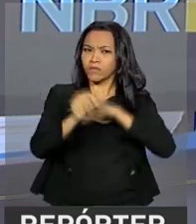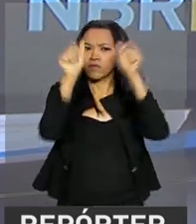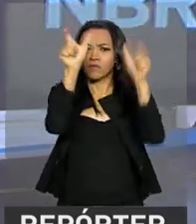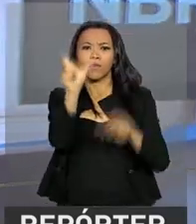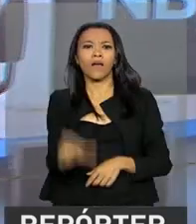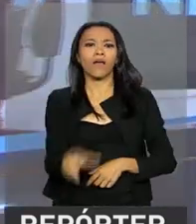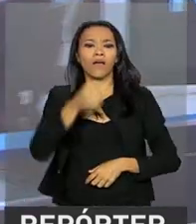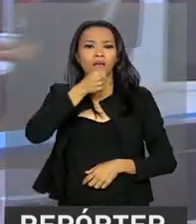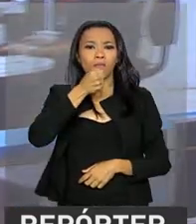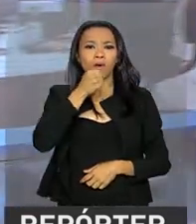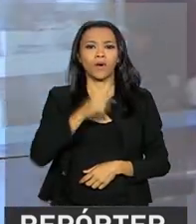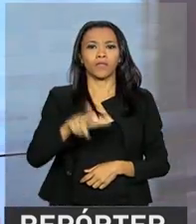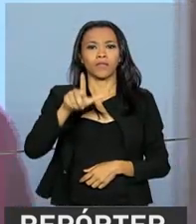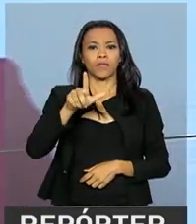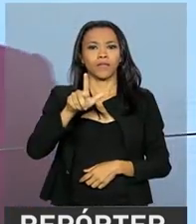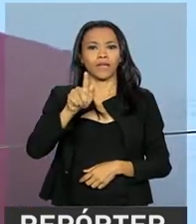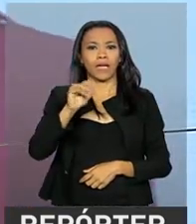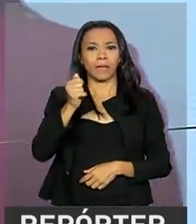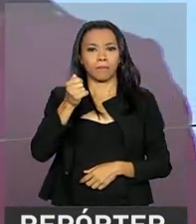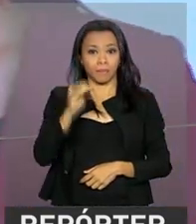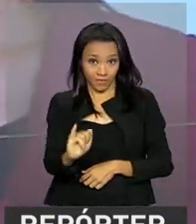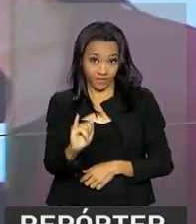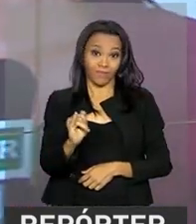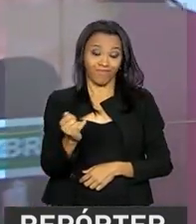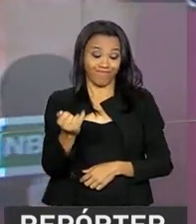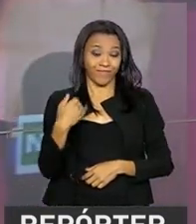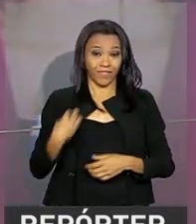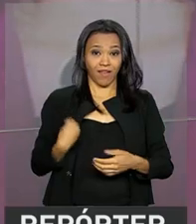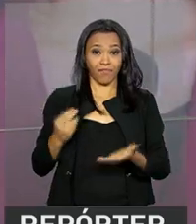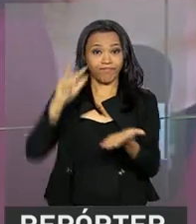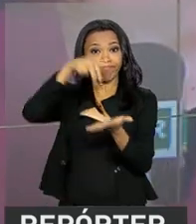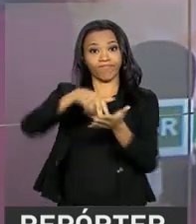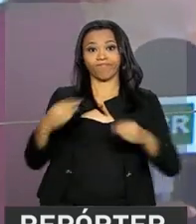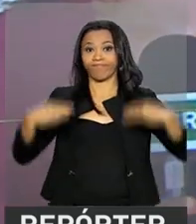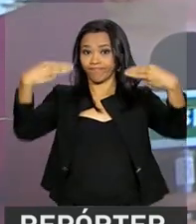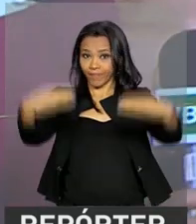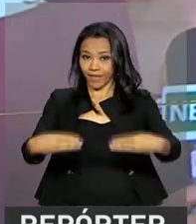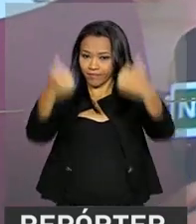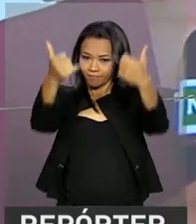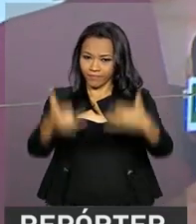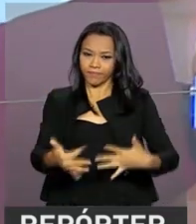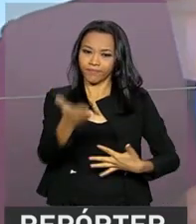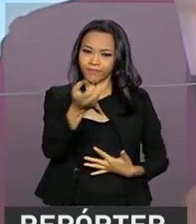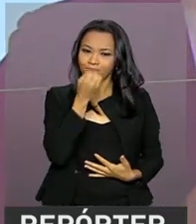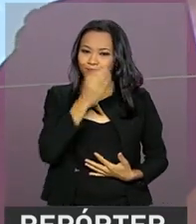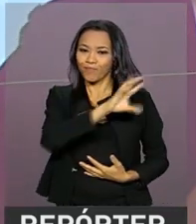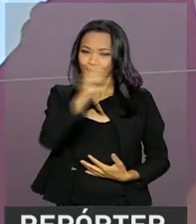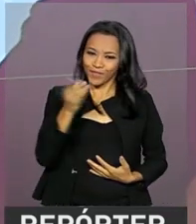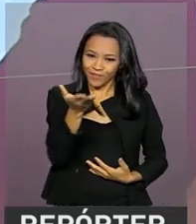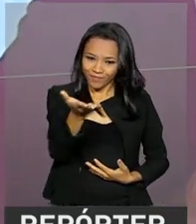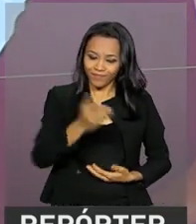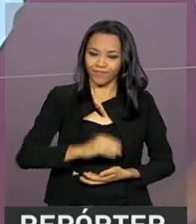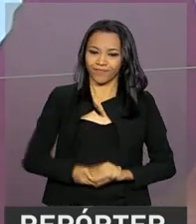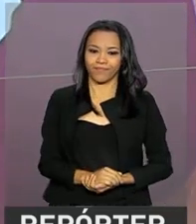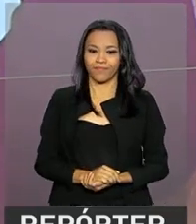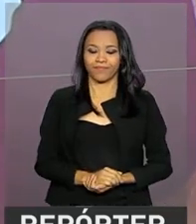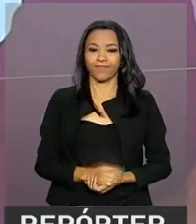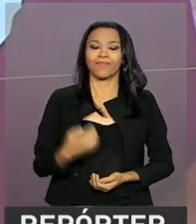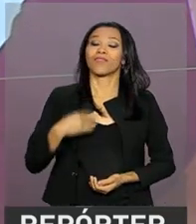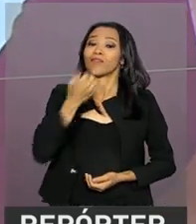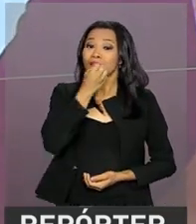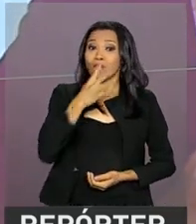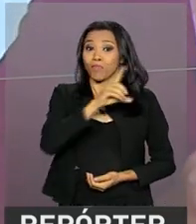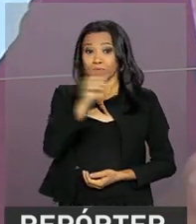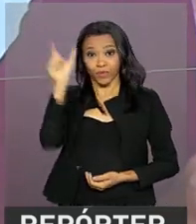gente é a repórter Gabri Noronha que está lá no Ministério da Educação Oi Gabi bom dia bom dia